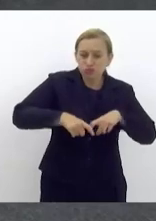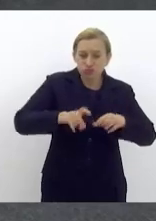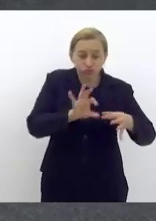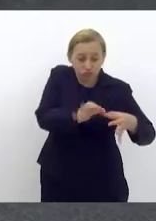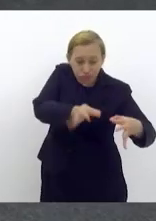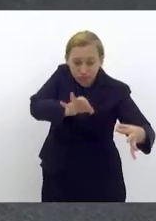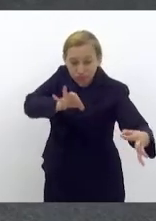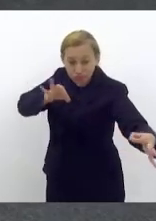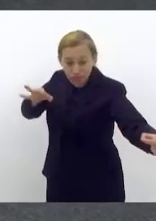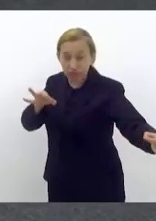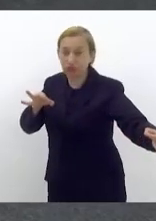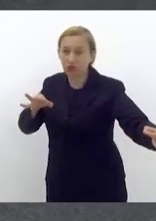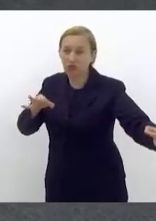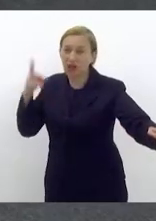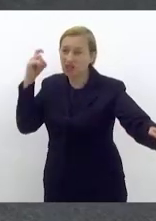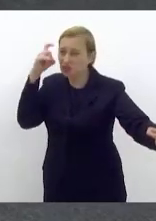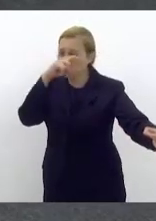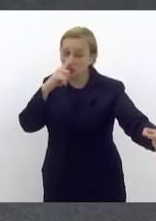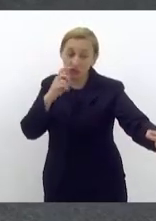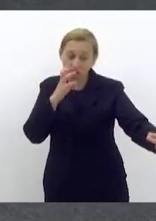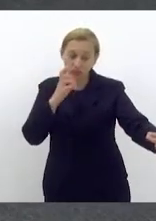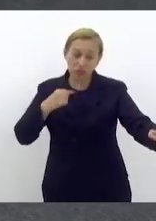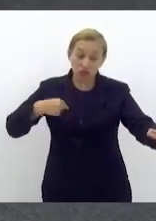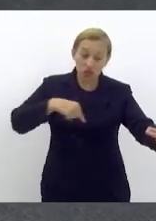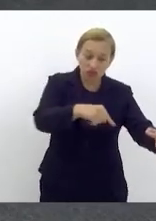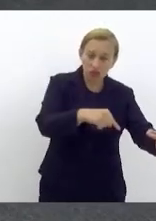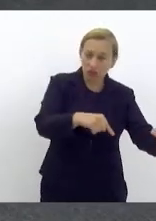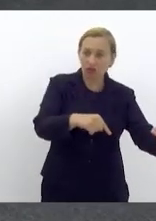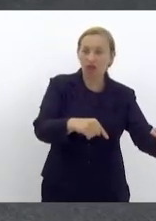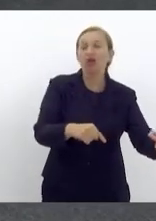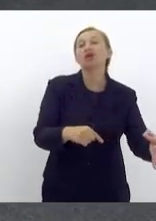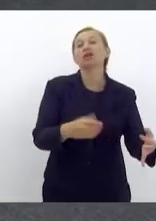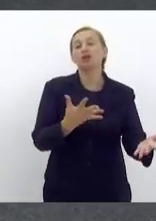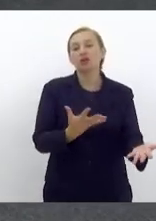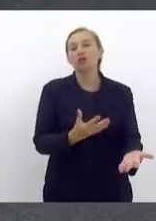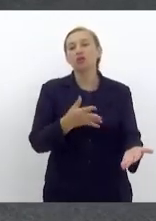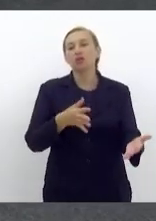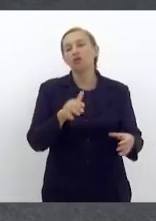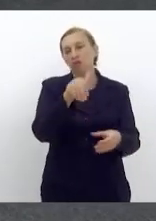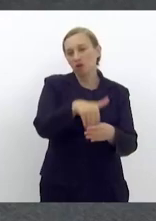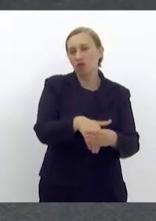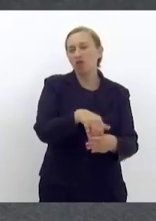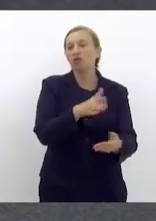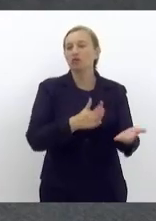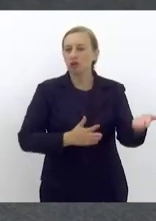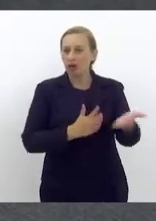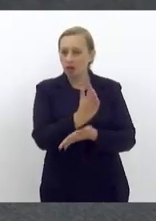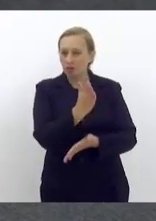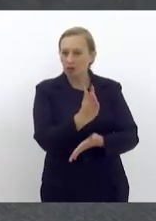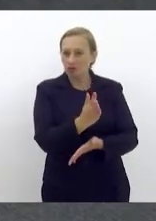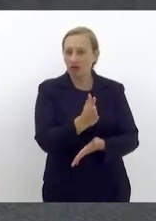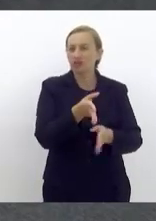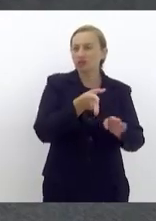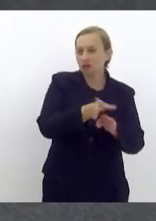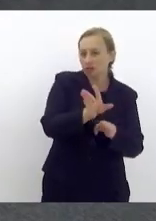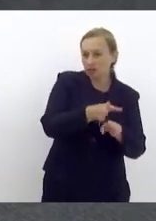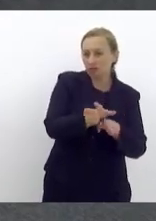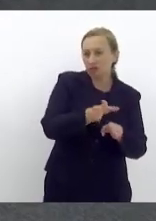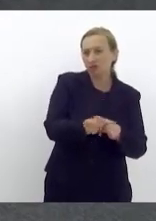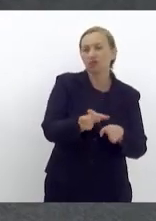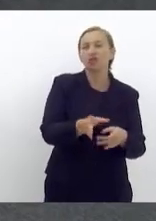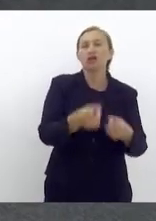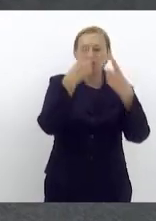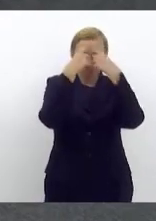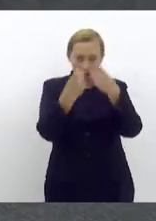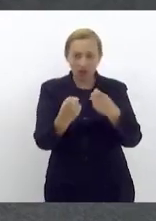maiores. Então, fica aqui o meu elogio, o meu voto favorável a essa promoção dessa campanha permanente de orientação às denúncias de violência doméstica